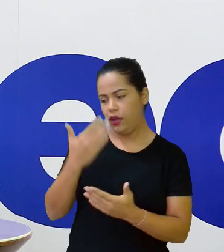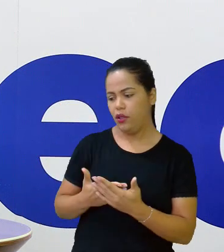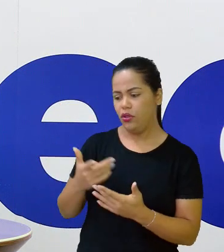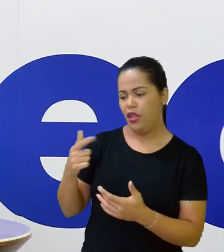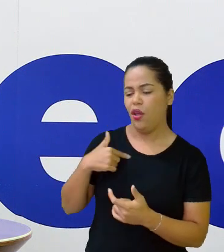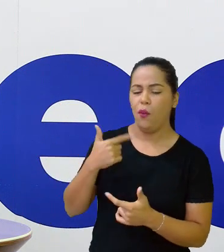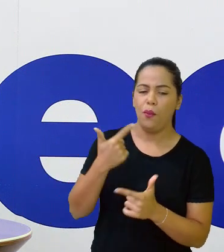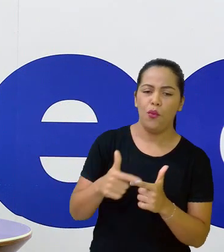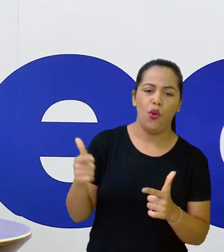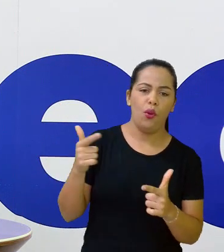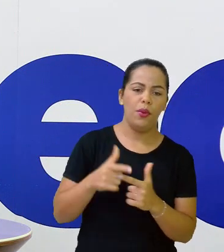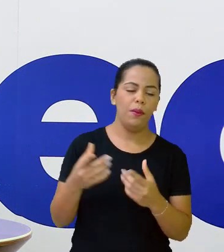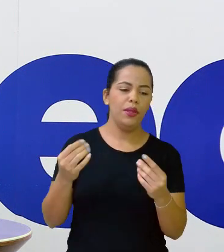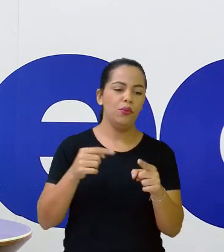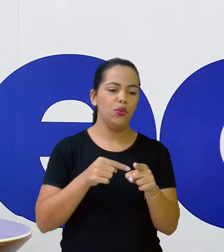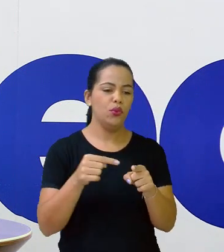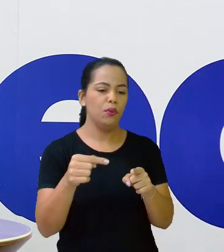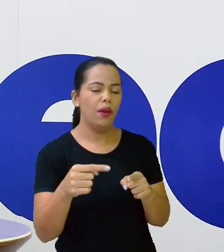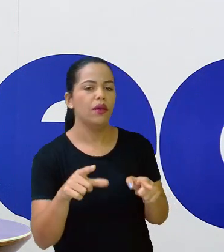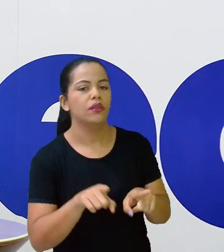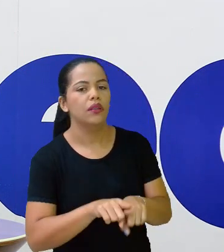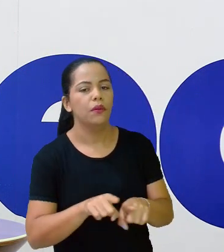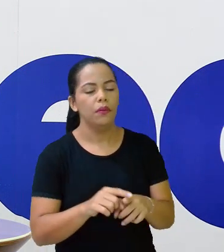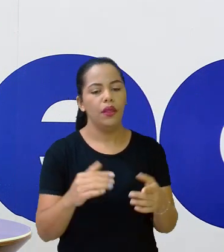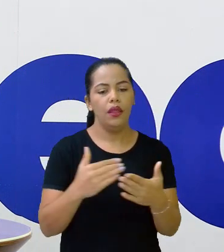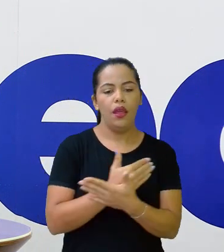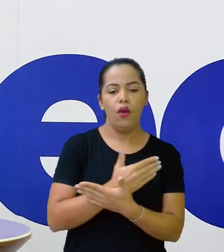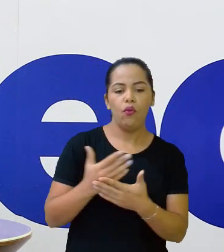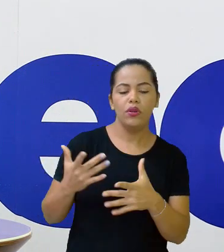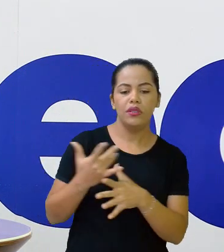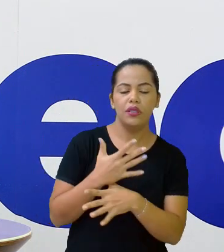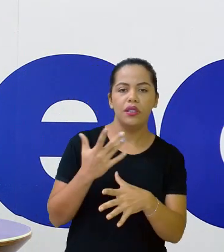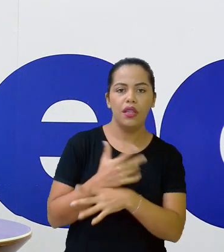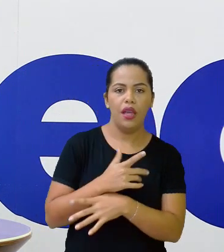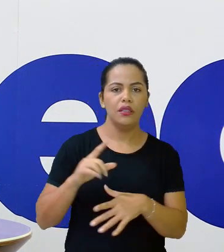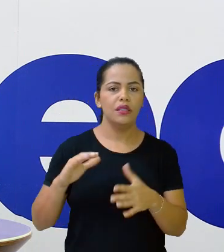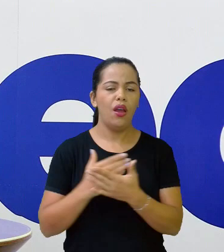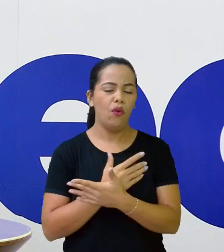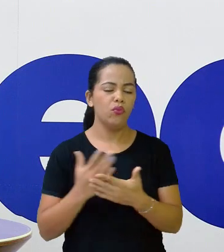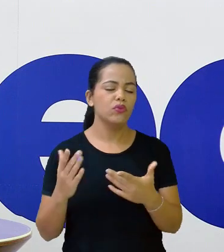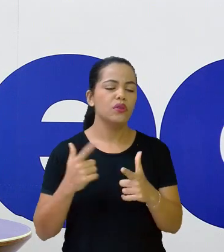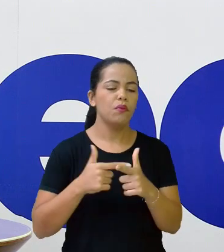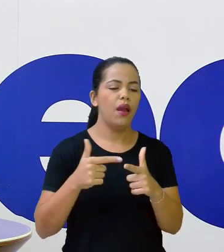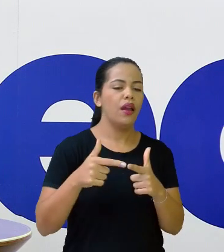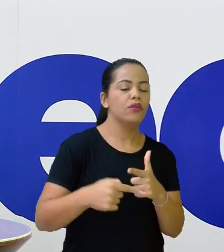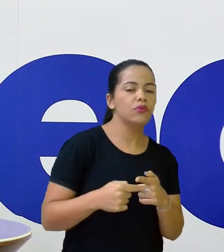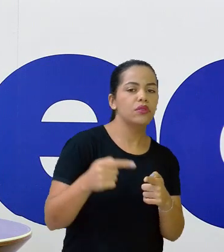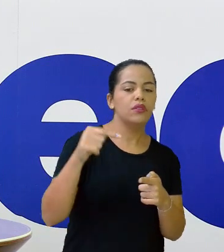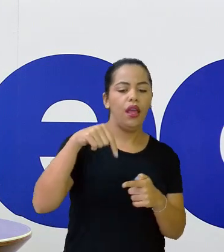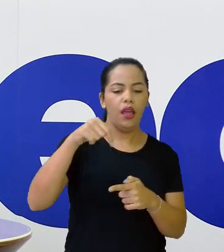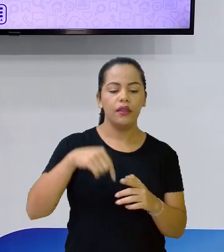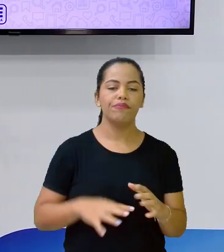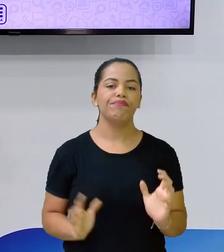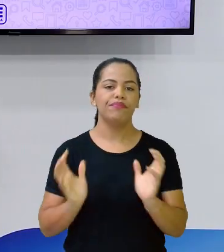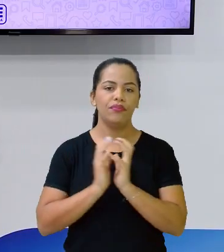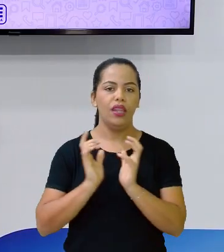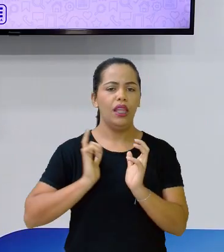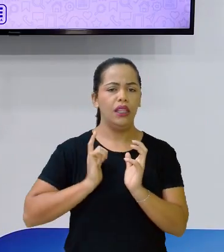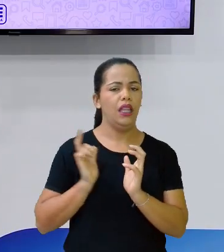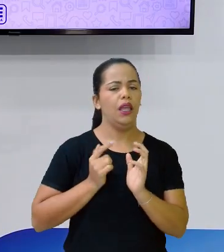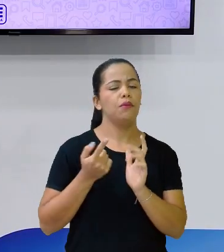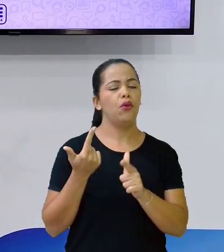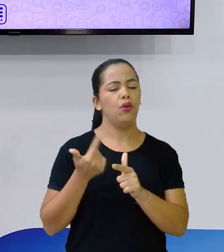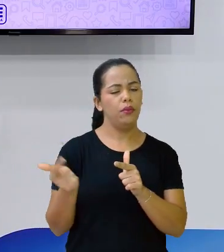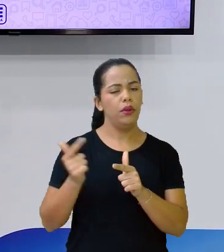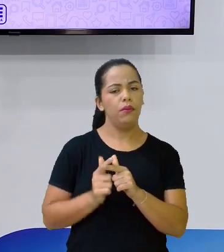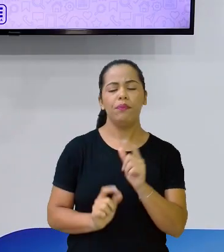aqui do Recife. Algumas passam mais tempos do que outras para chegar à água. O que será que